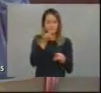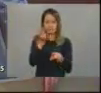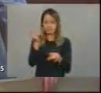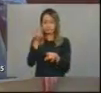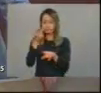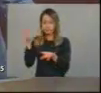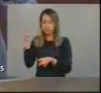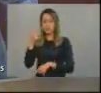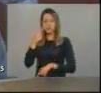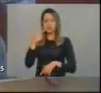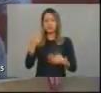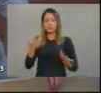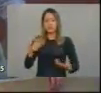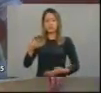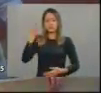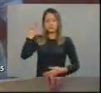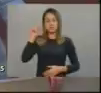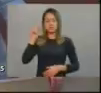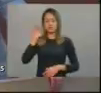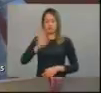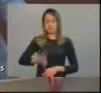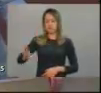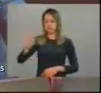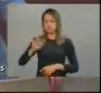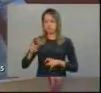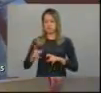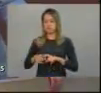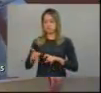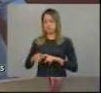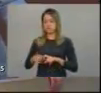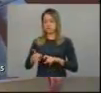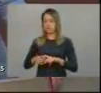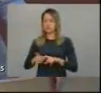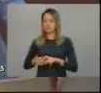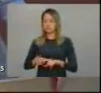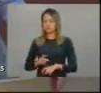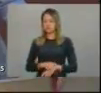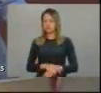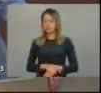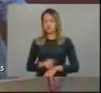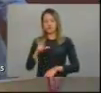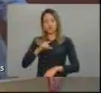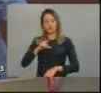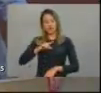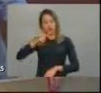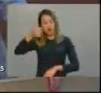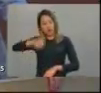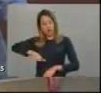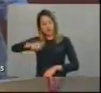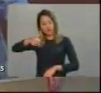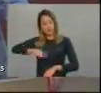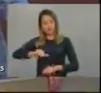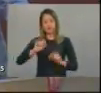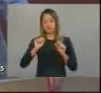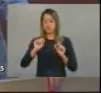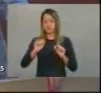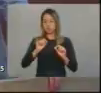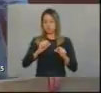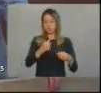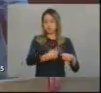pleiteando a faculdade de medicina e já tem uma avaliação eh desses